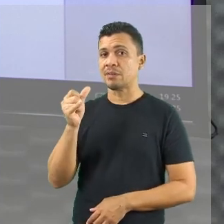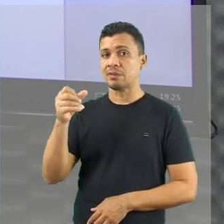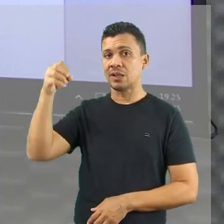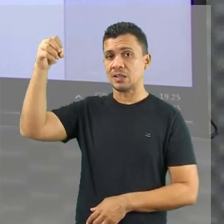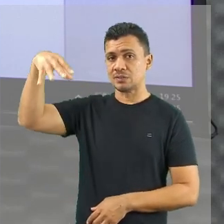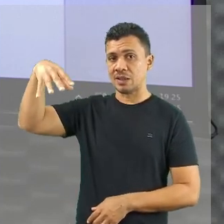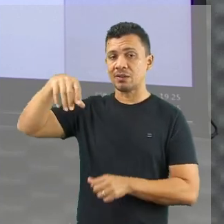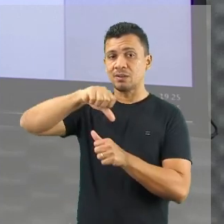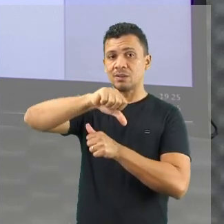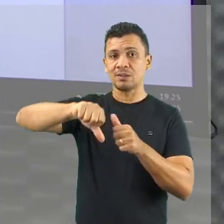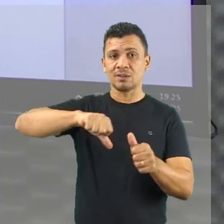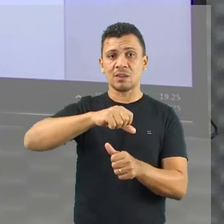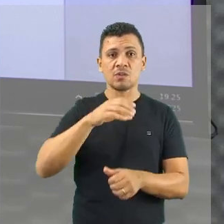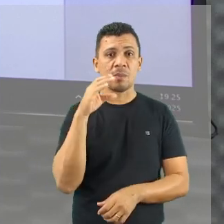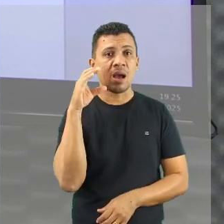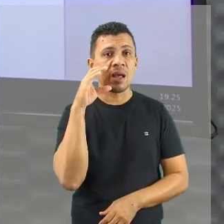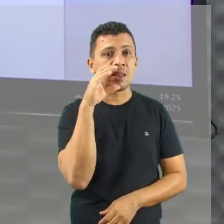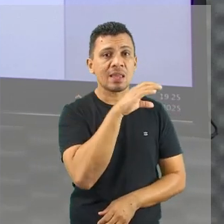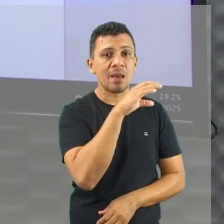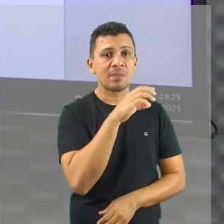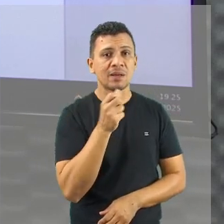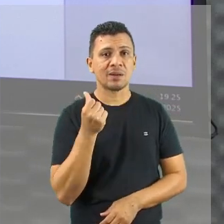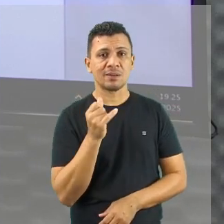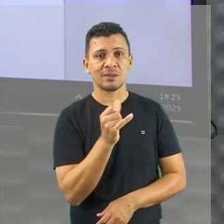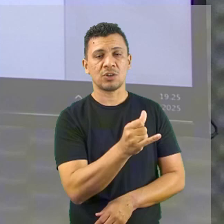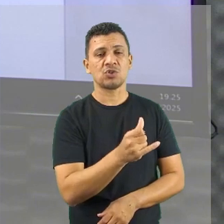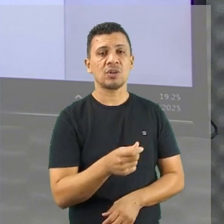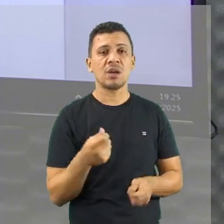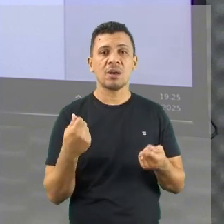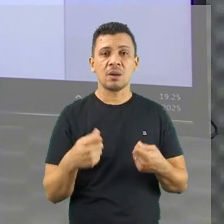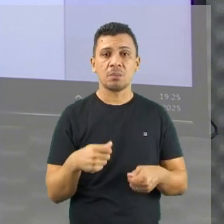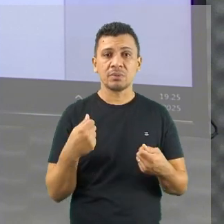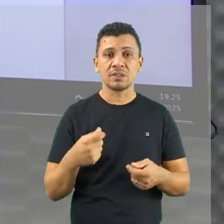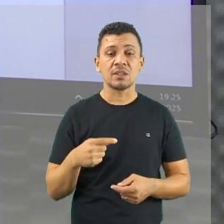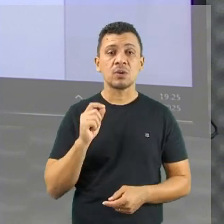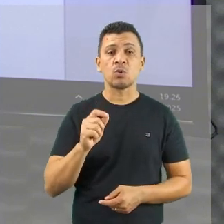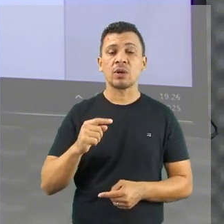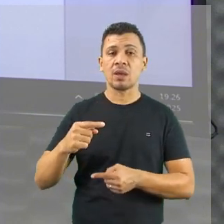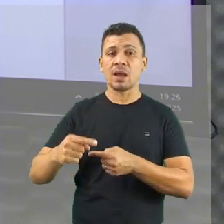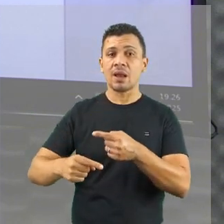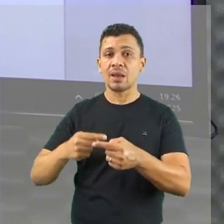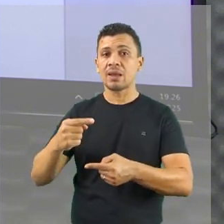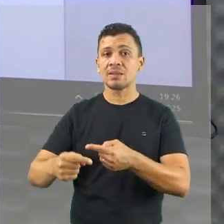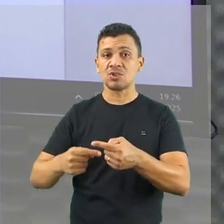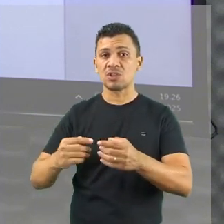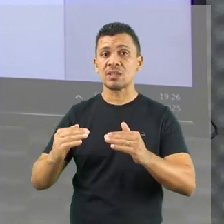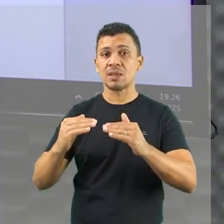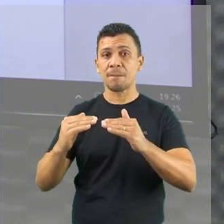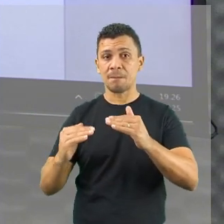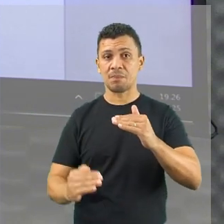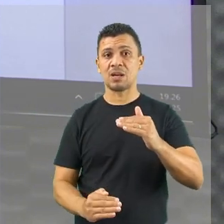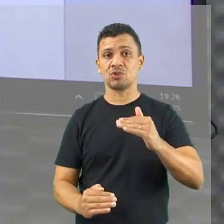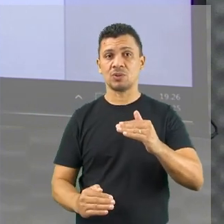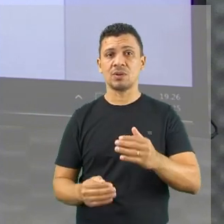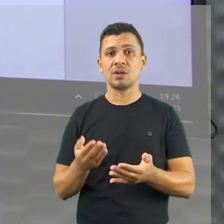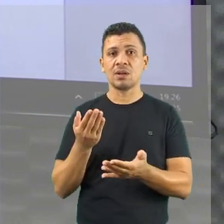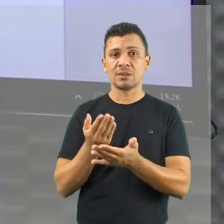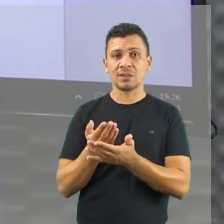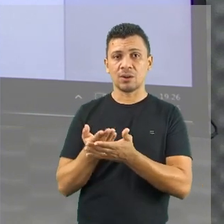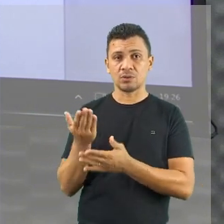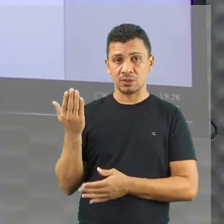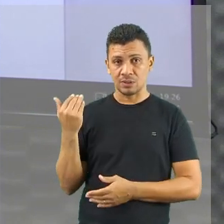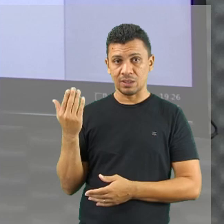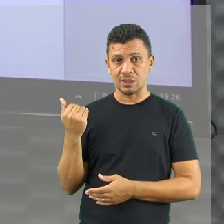para energia térmica. Então são dispositivos que precisam de corrente alta, então a resistência tem que ser baixa. A gente olhou na aula anterior